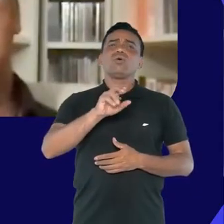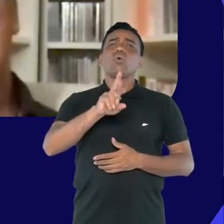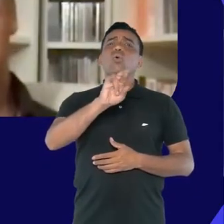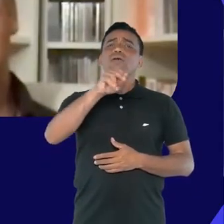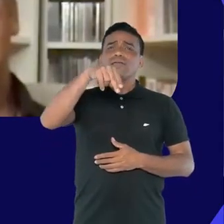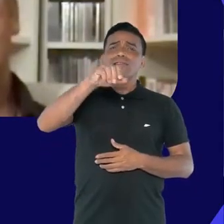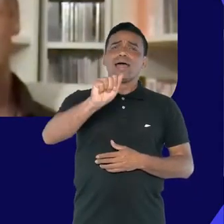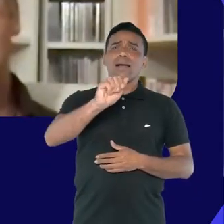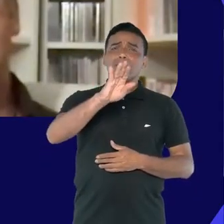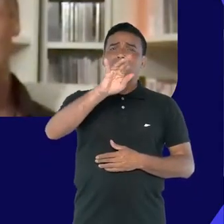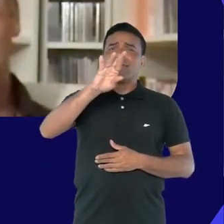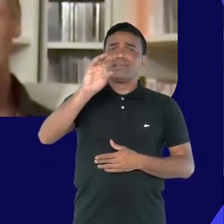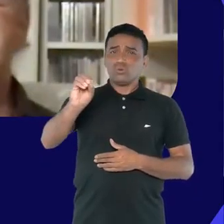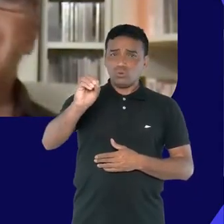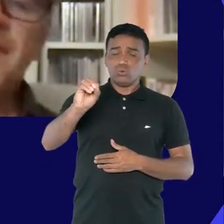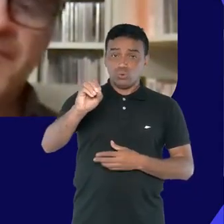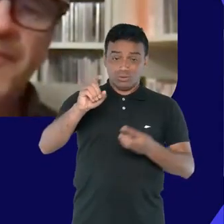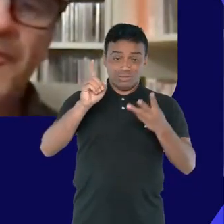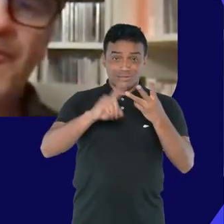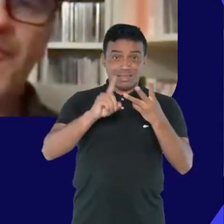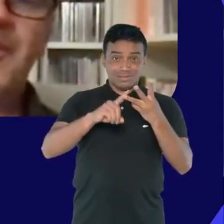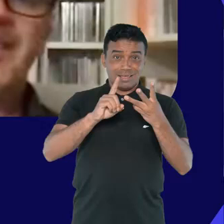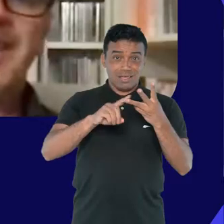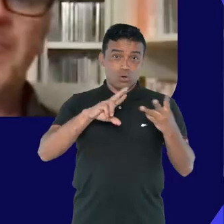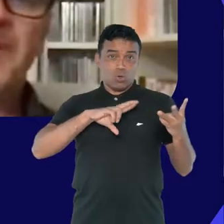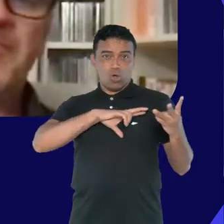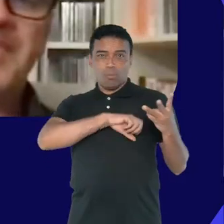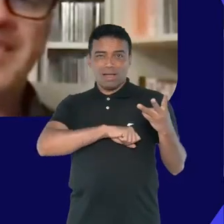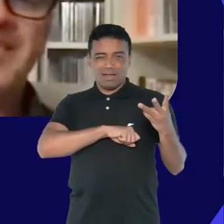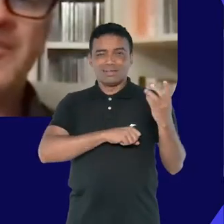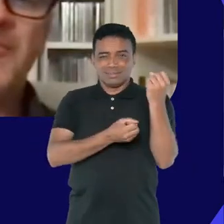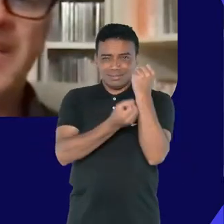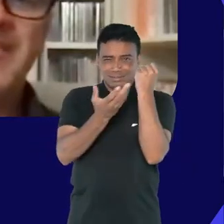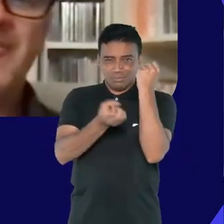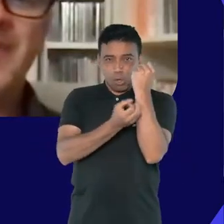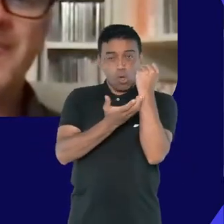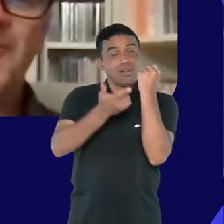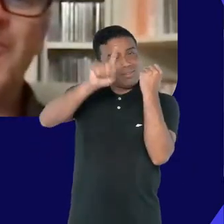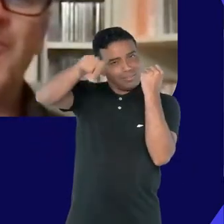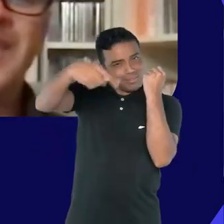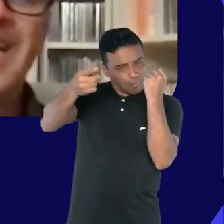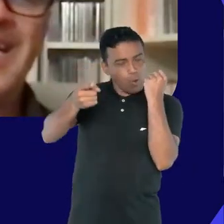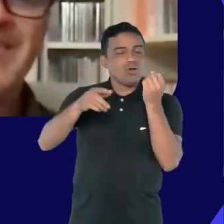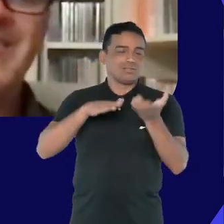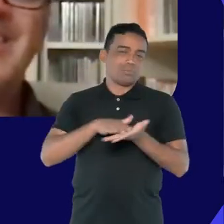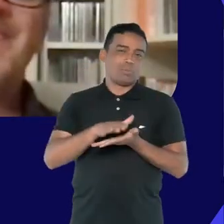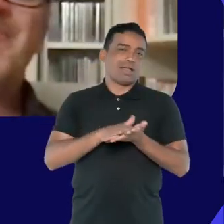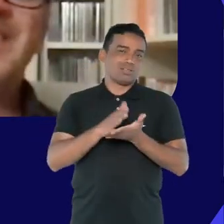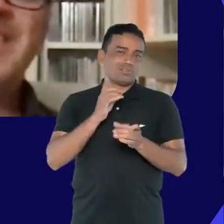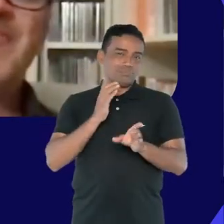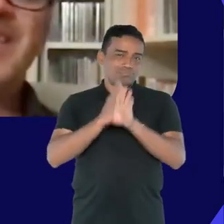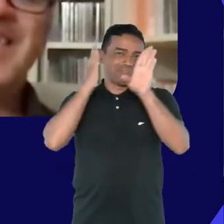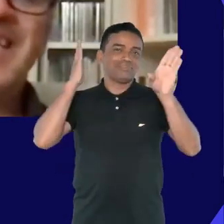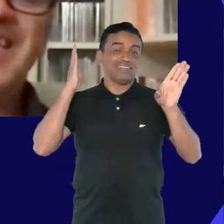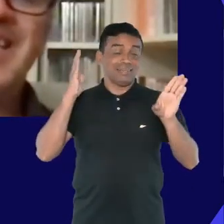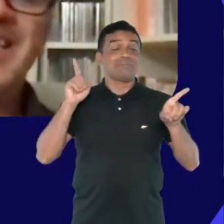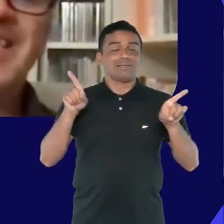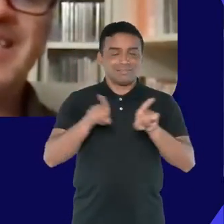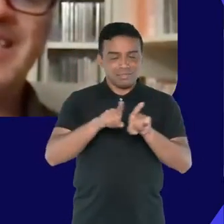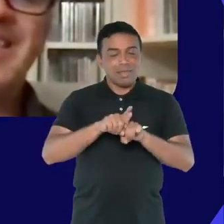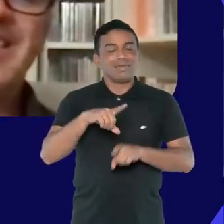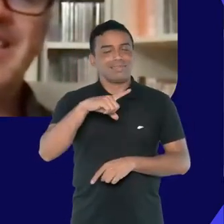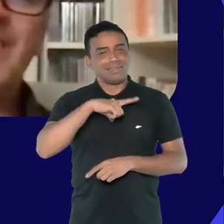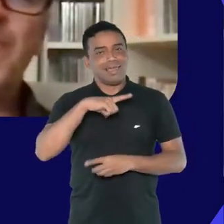este terceiro romance agora vou deixar para depois ser descoberto quando for publicado, mas também